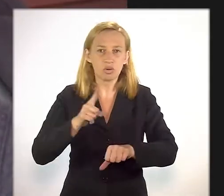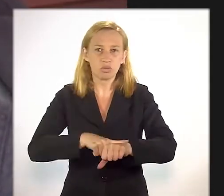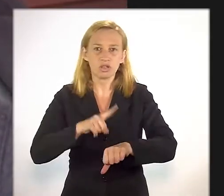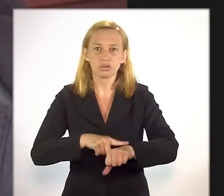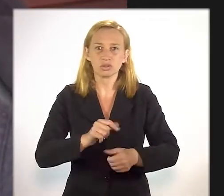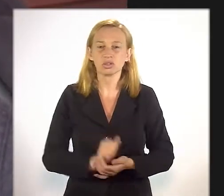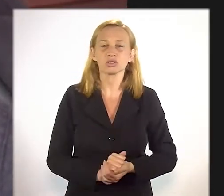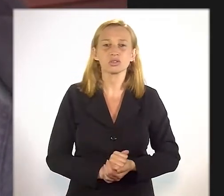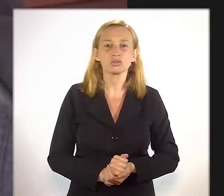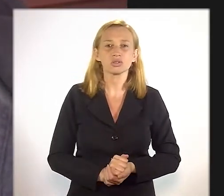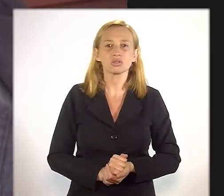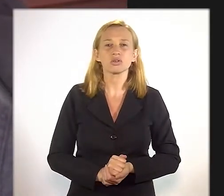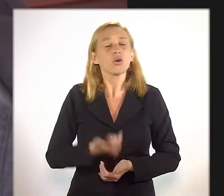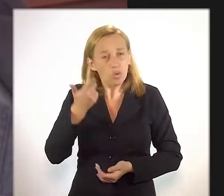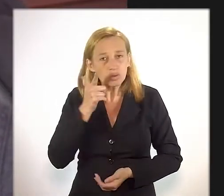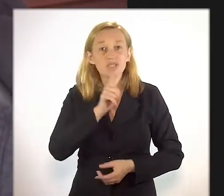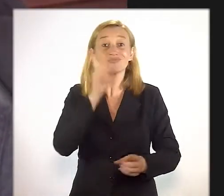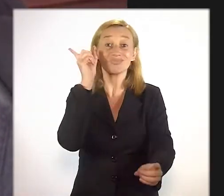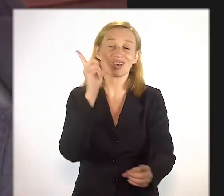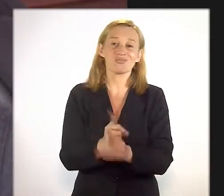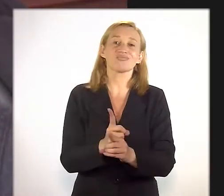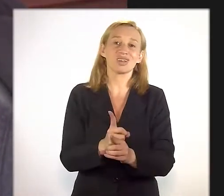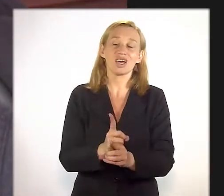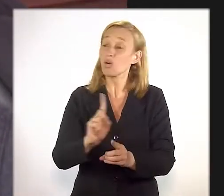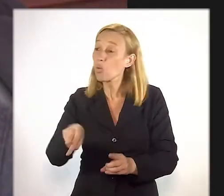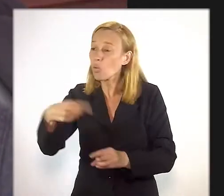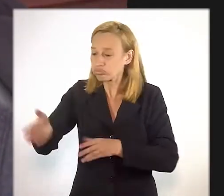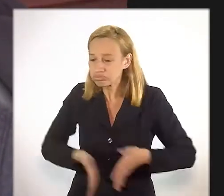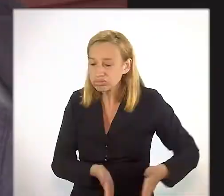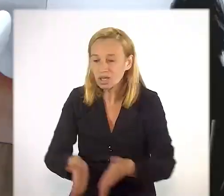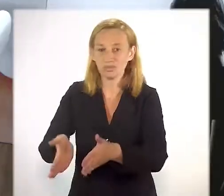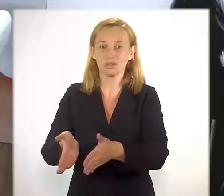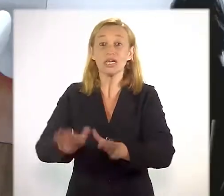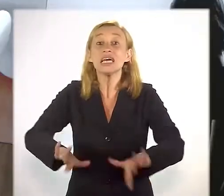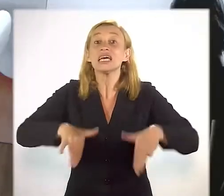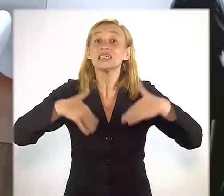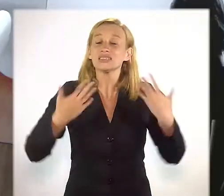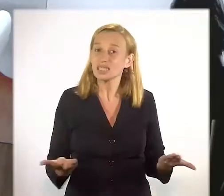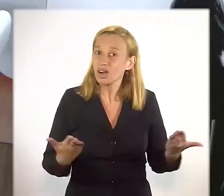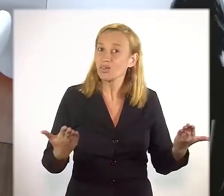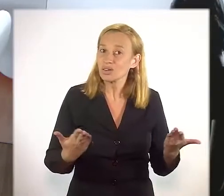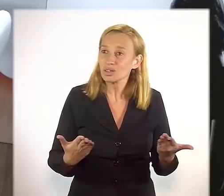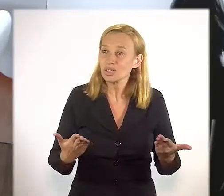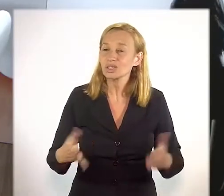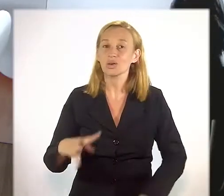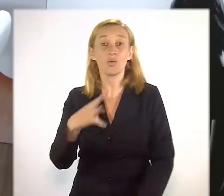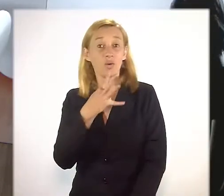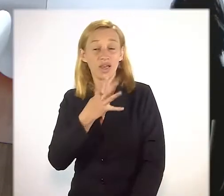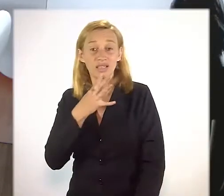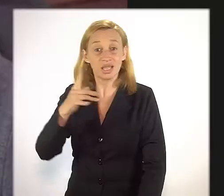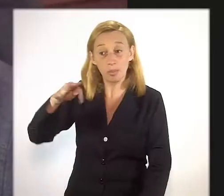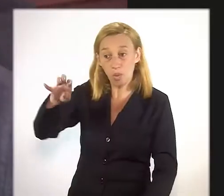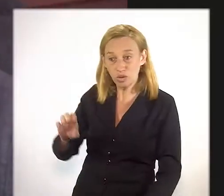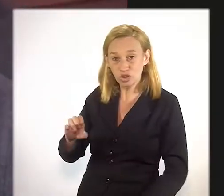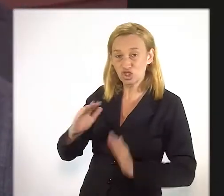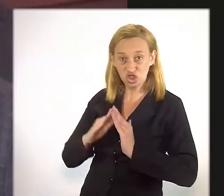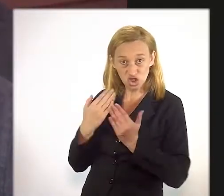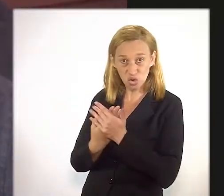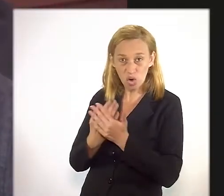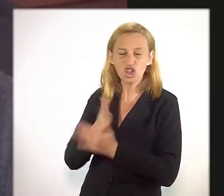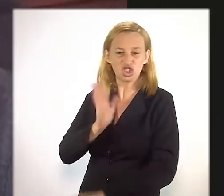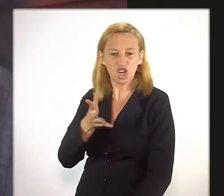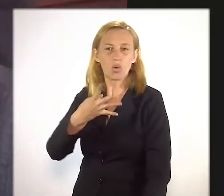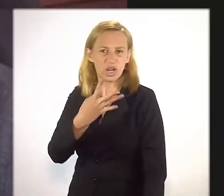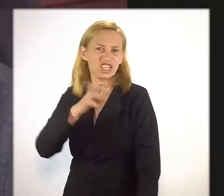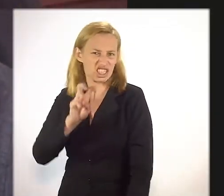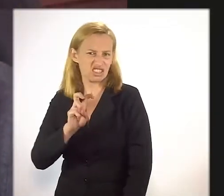connosco, nós conseguimos encontrar um outro caminho. Então, aquilo que se conhece da Ponte, da Escola da Ponte,